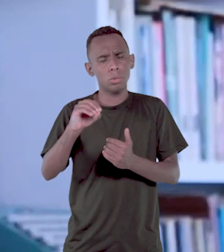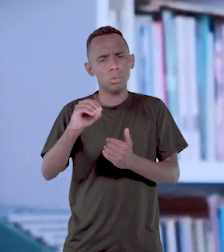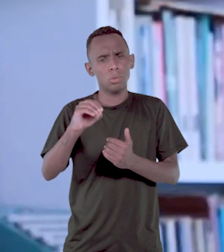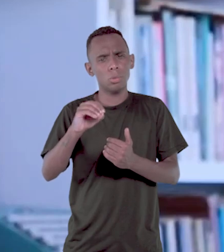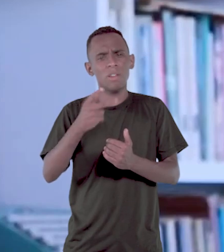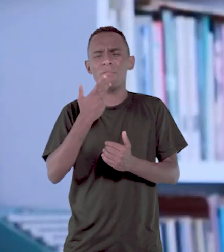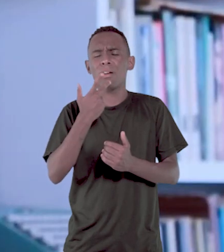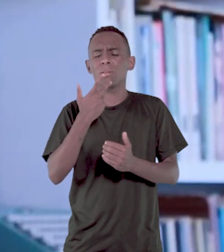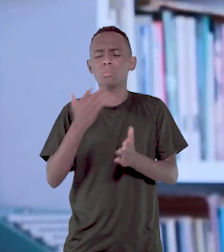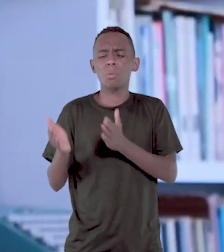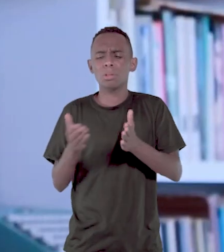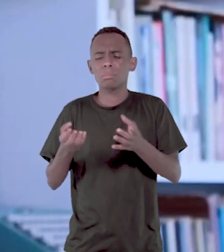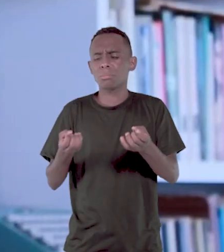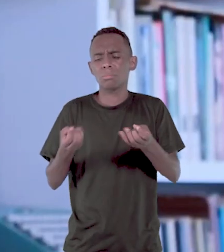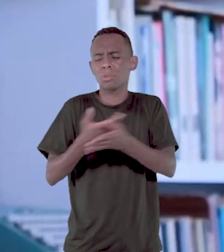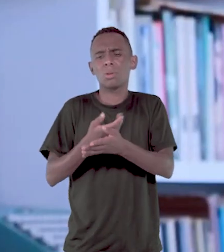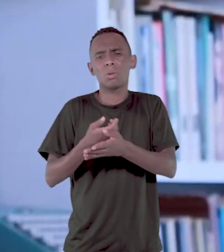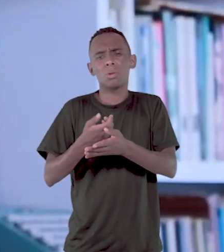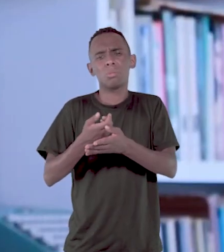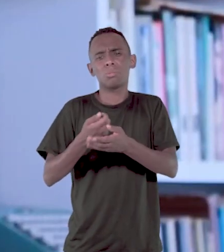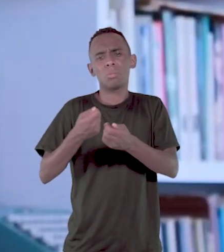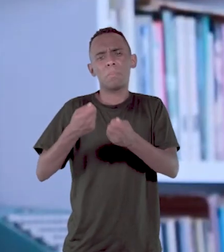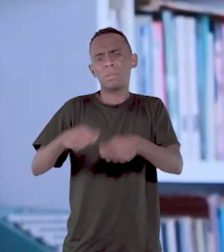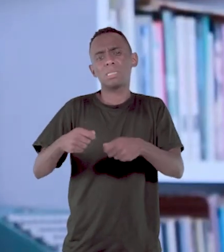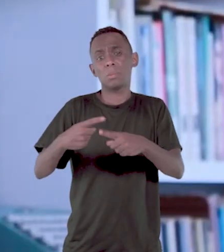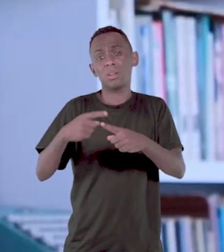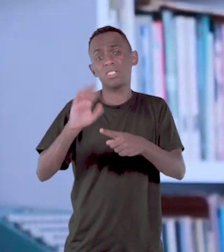foi desnecessário, que já era moderno?